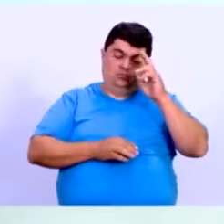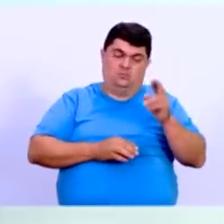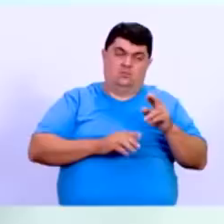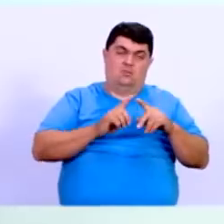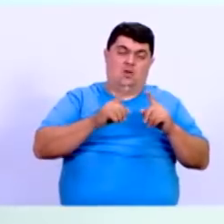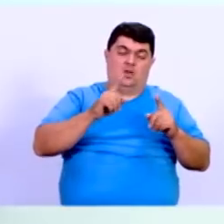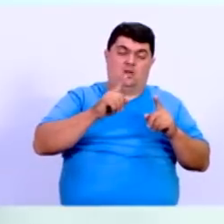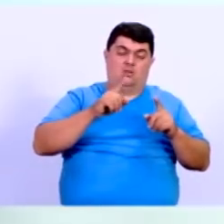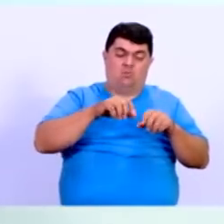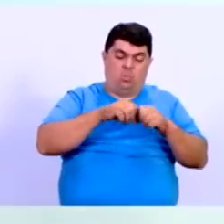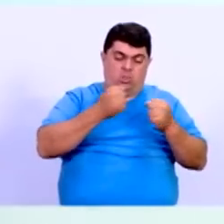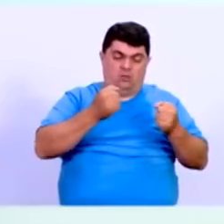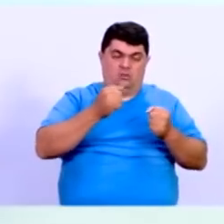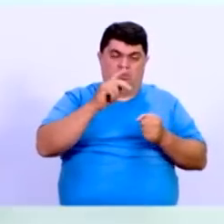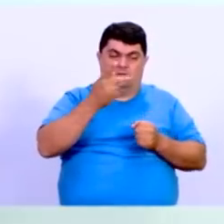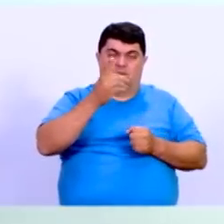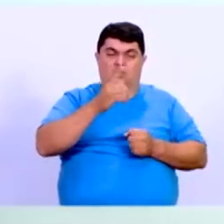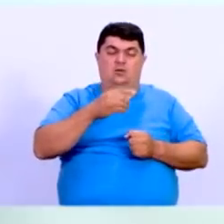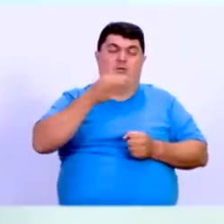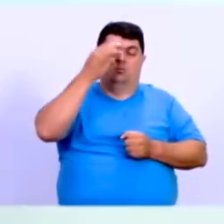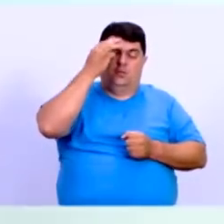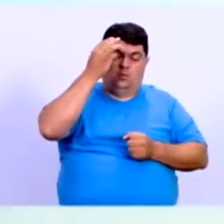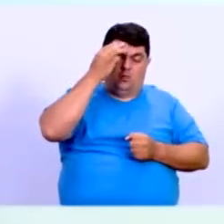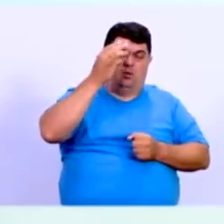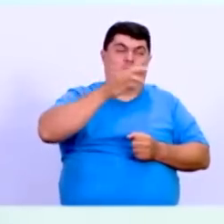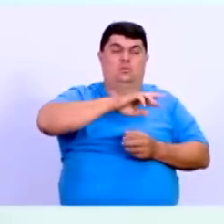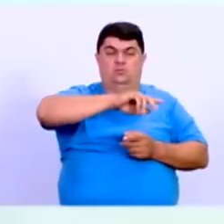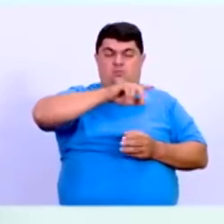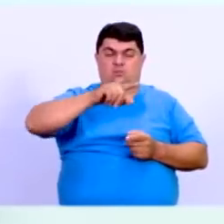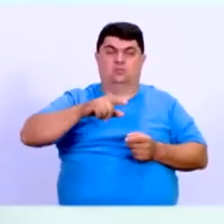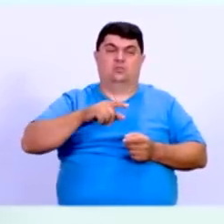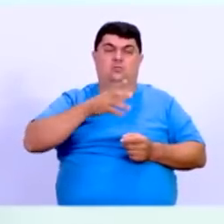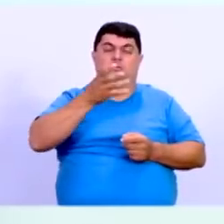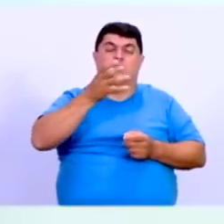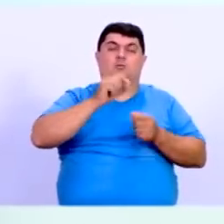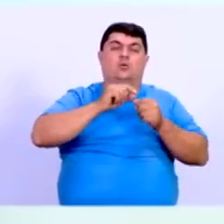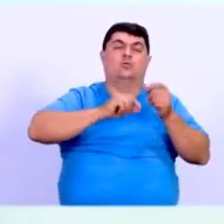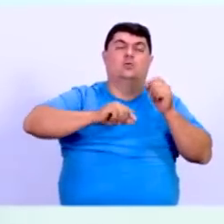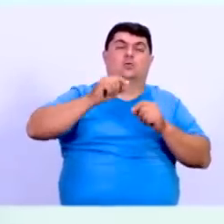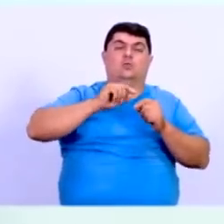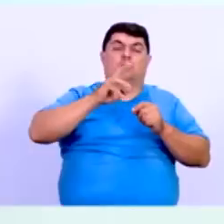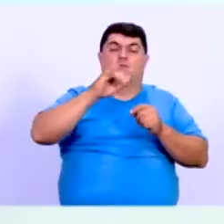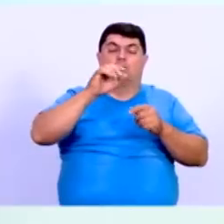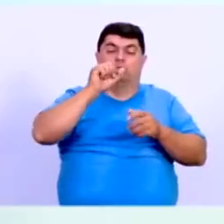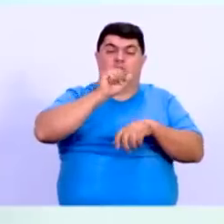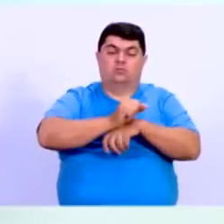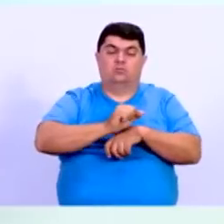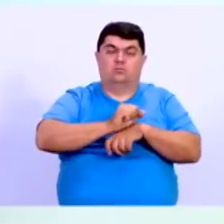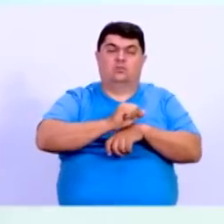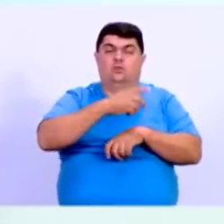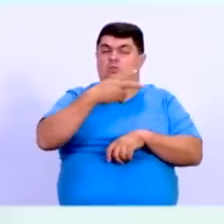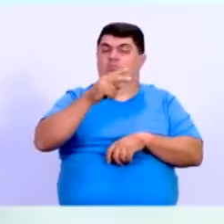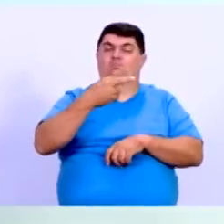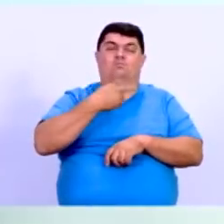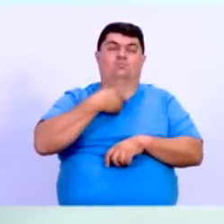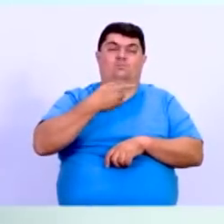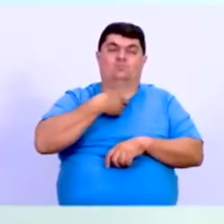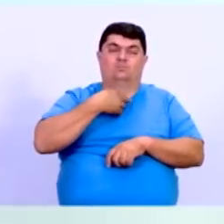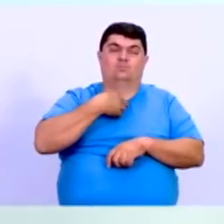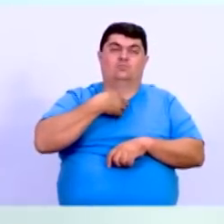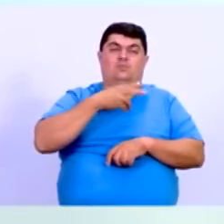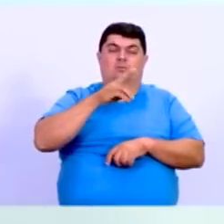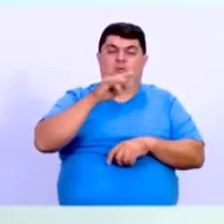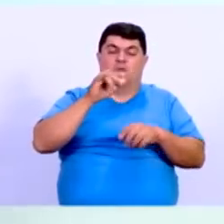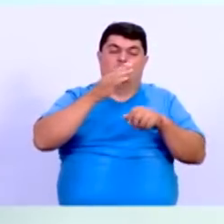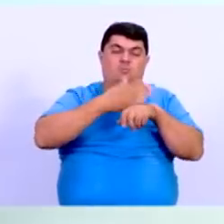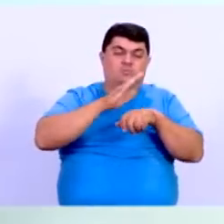queimou um HD, queimou uma memória, queimou uma placa-mãe. E aí, professor, o que eu faço? Vai parar o serviço? Não pode. O serviço de